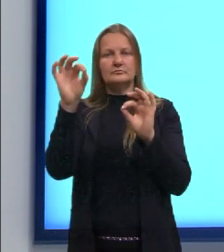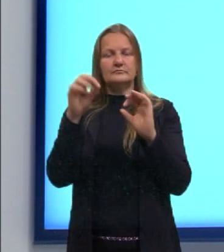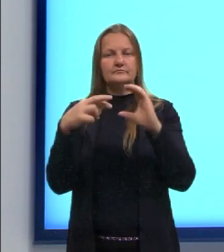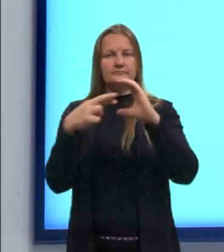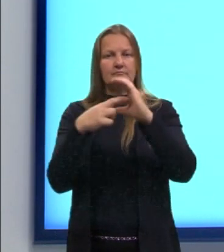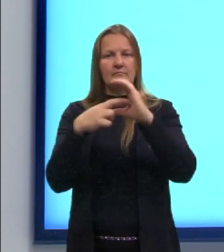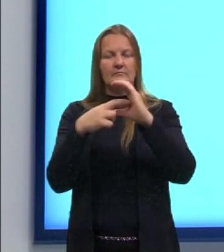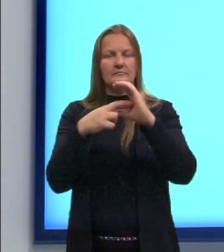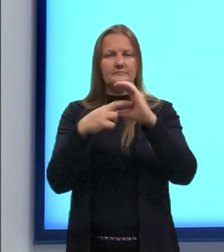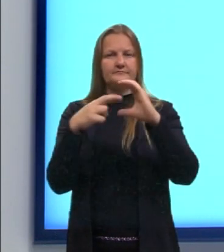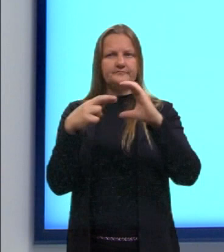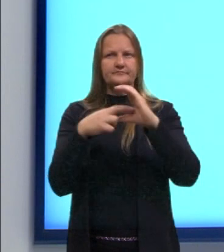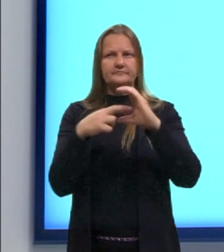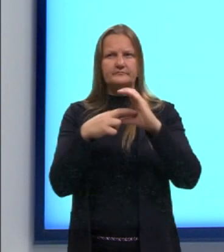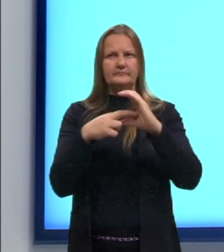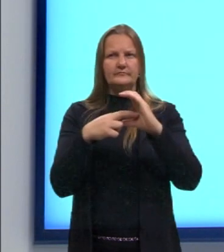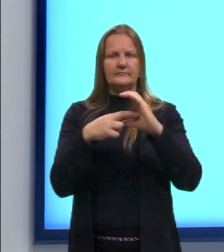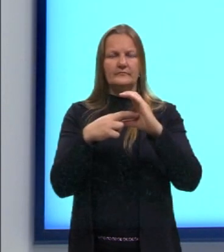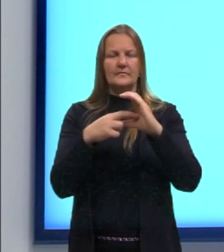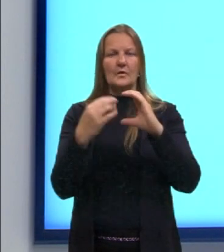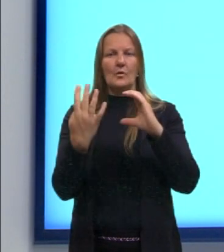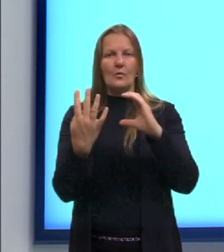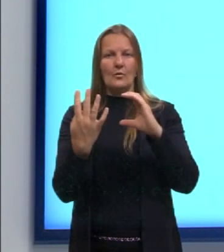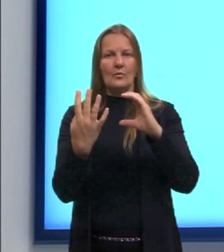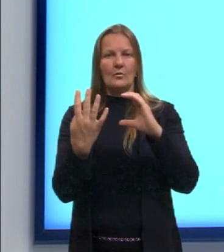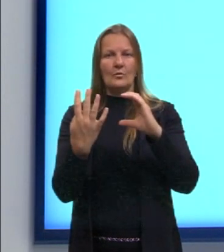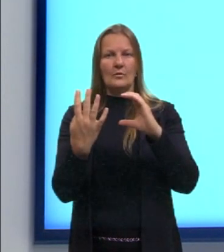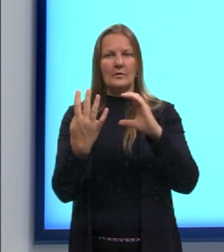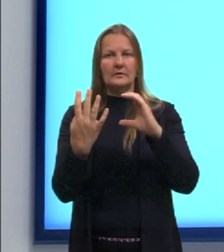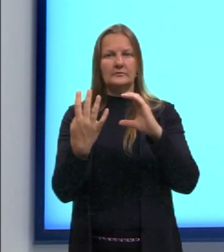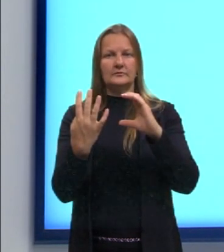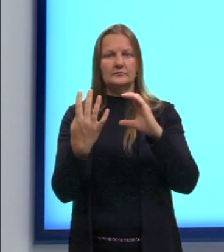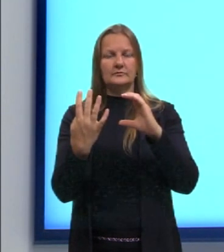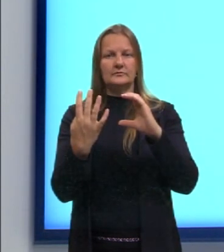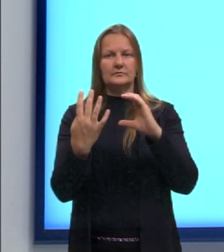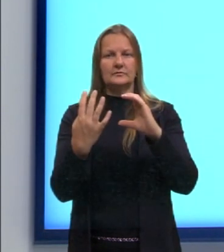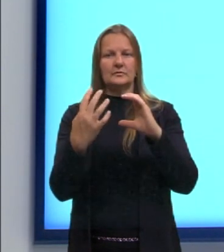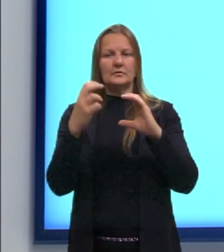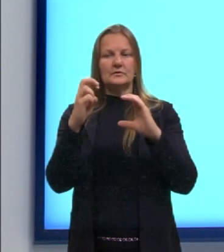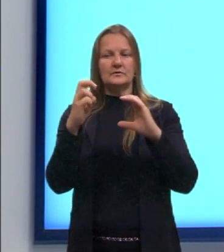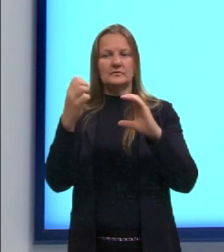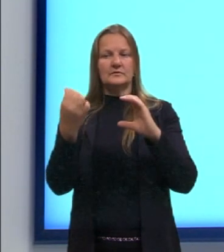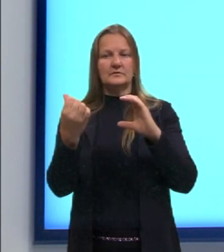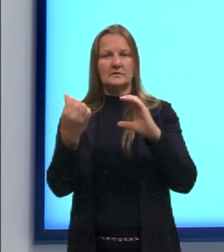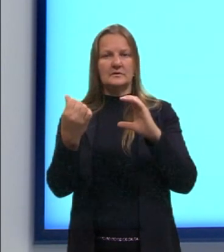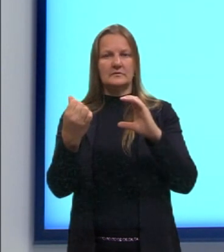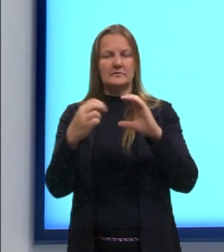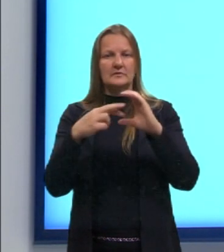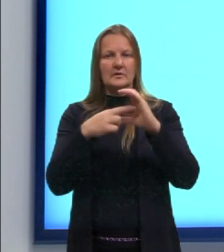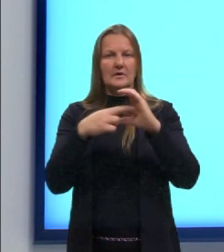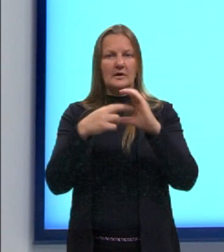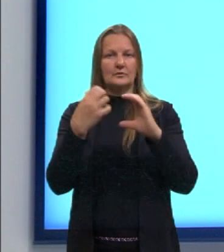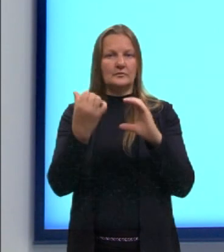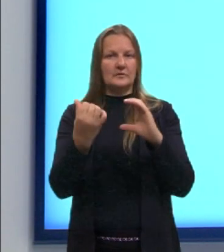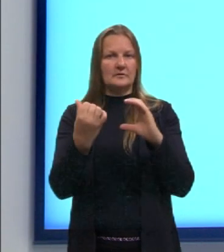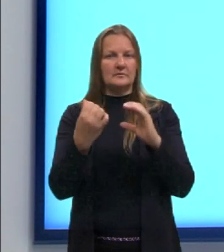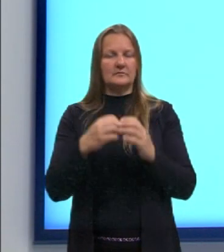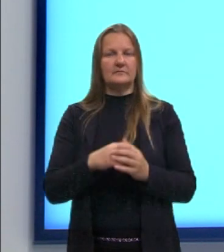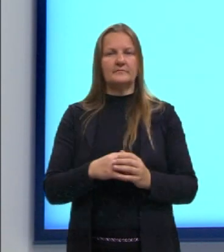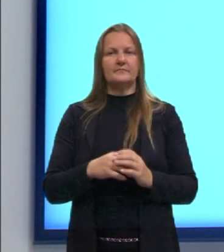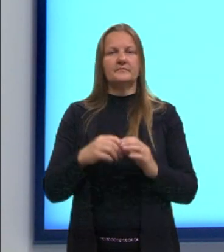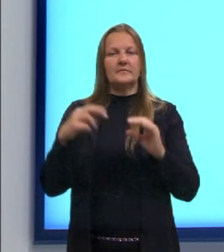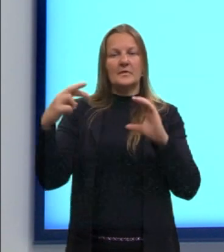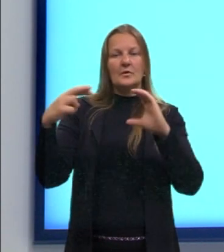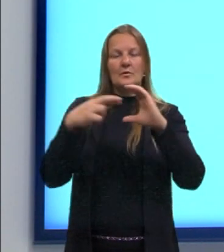Então, ele estaria ali no raio igual a 4, vai passar para o raio igual a 5 e raio igual a 6. Então,